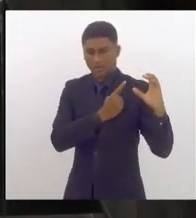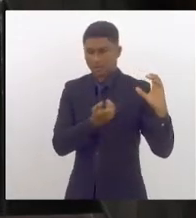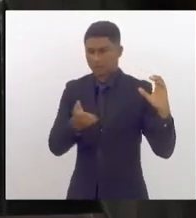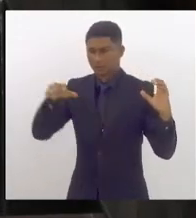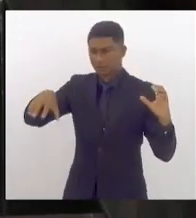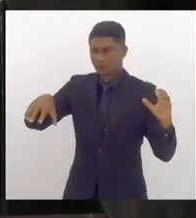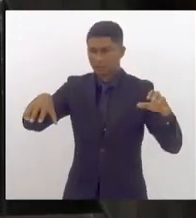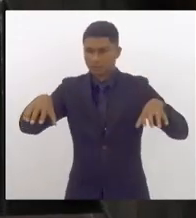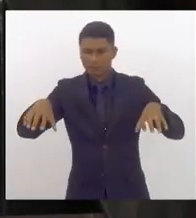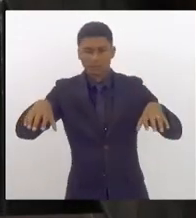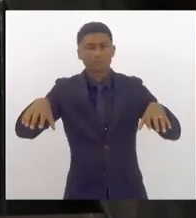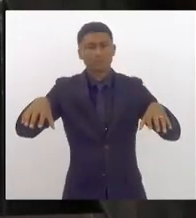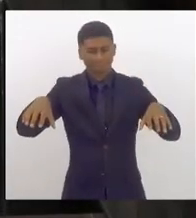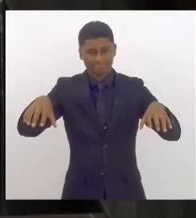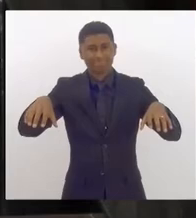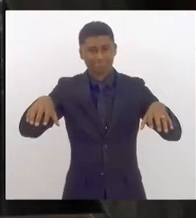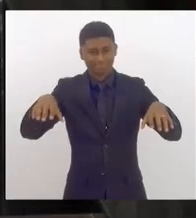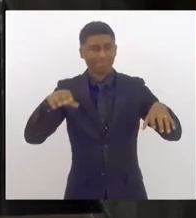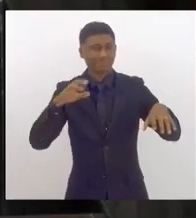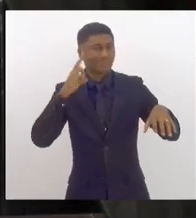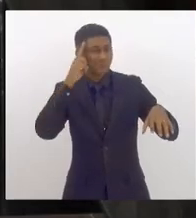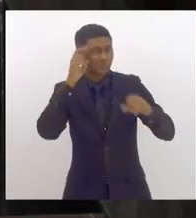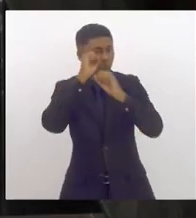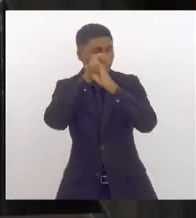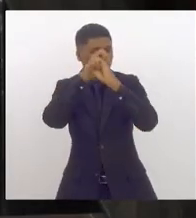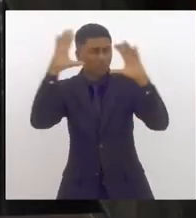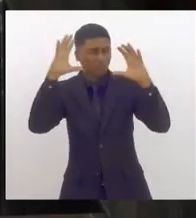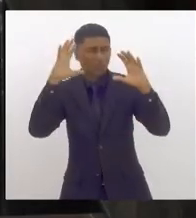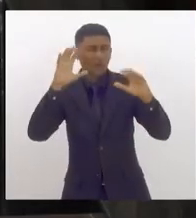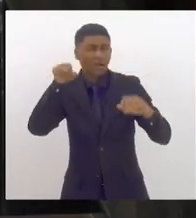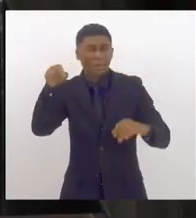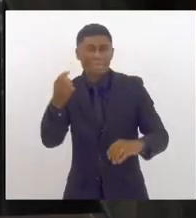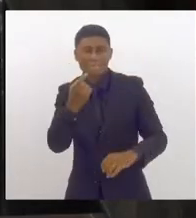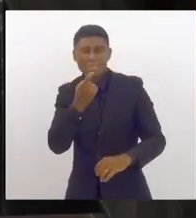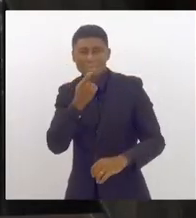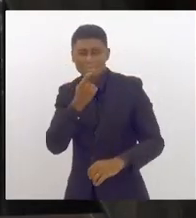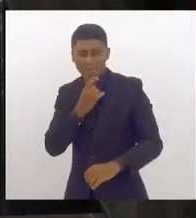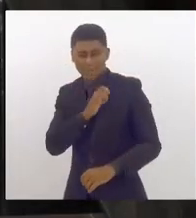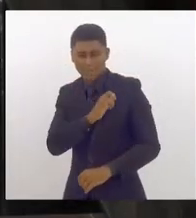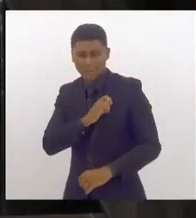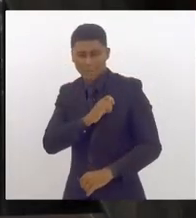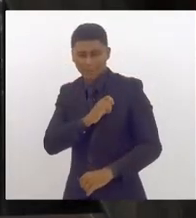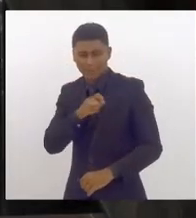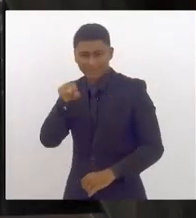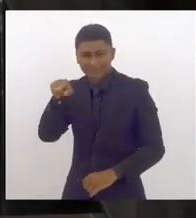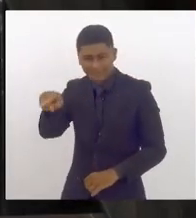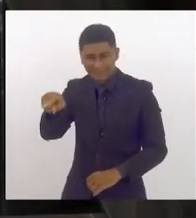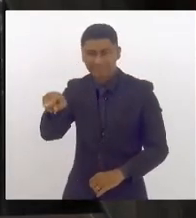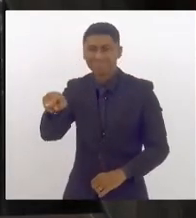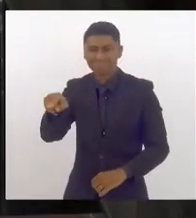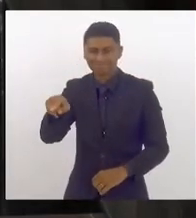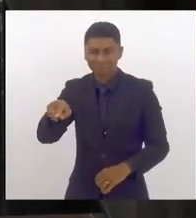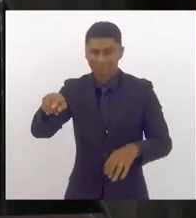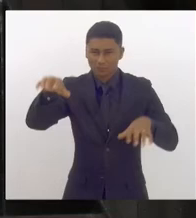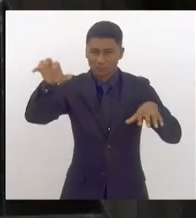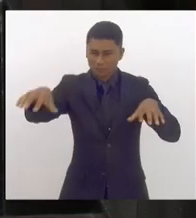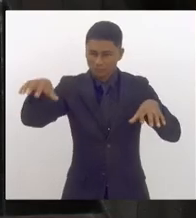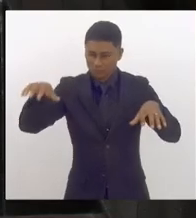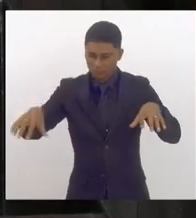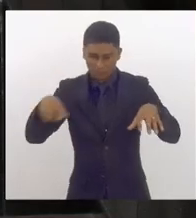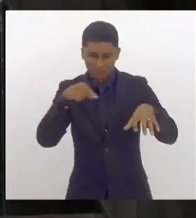as proximidades com Itaboraí essa promessa vem acontecendo